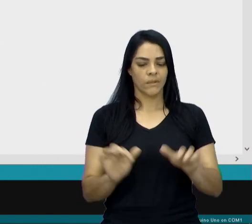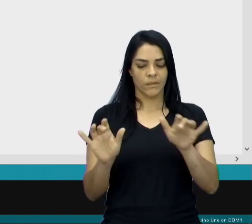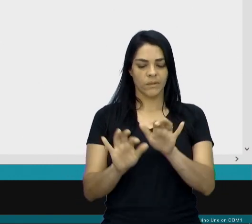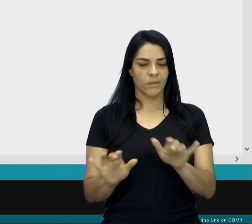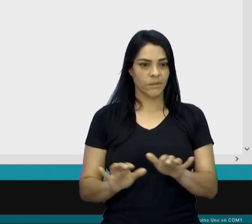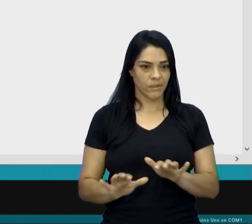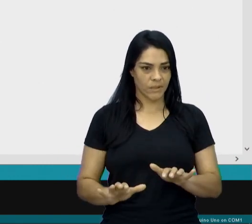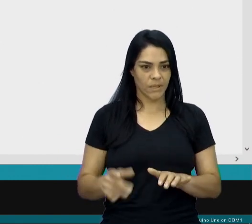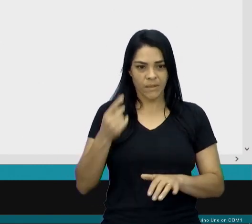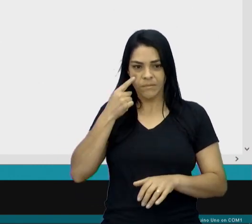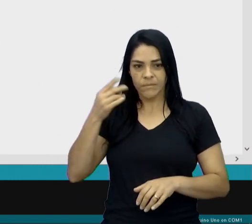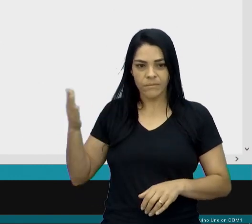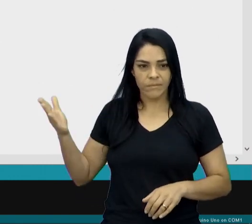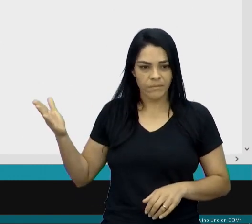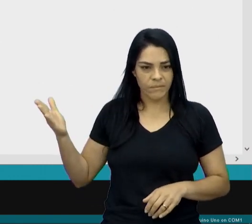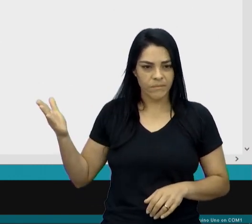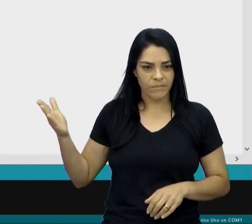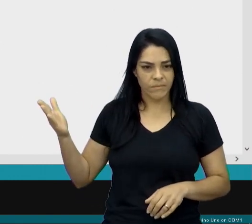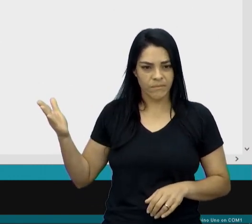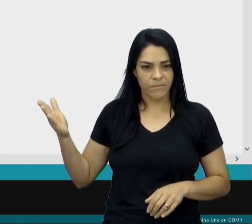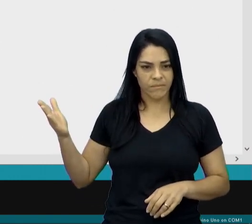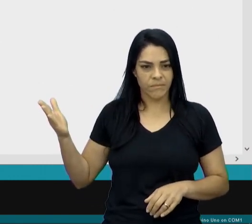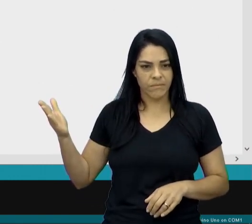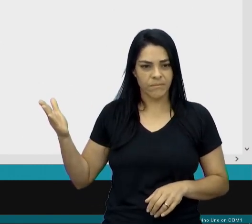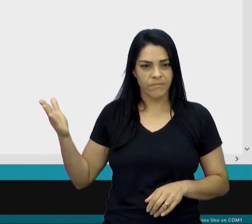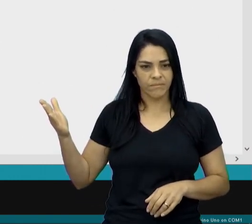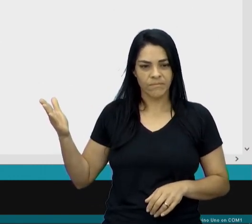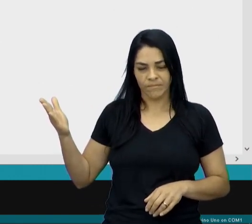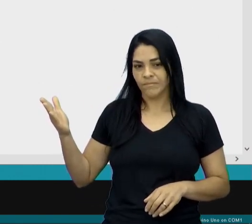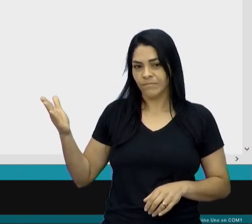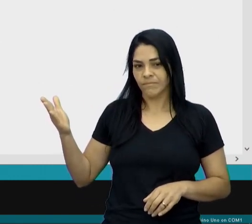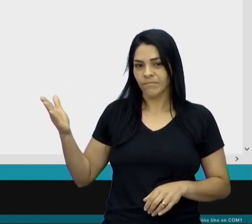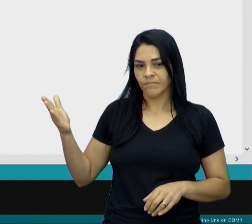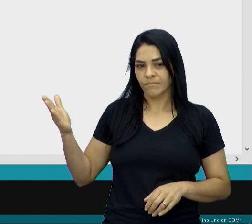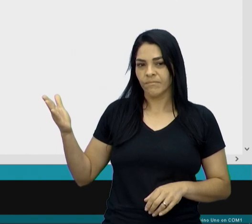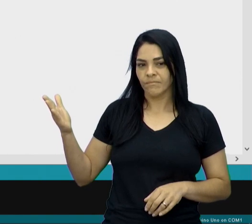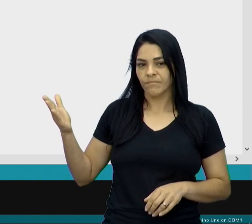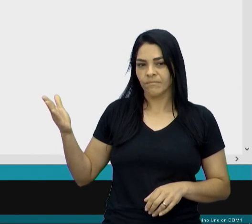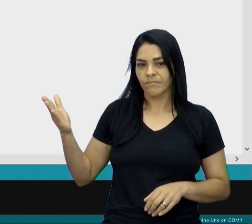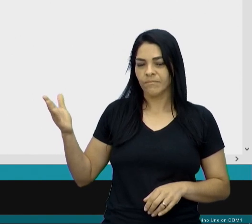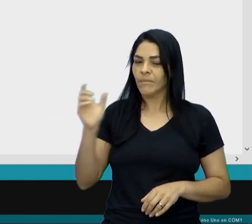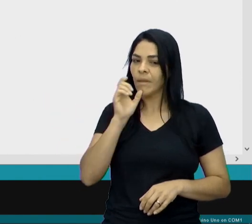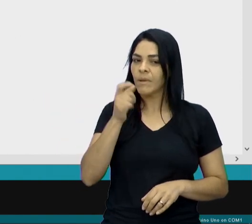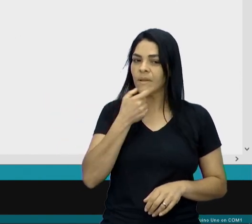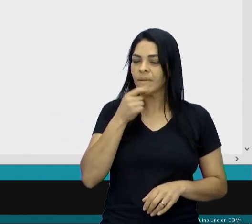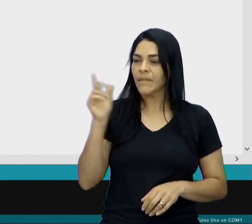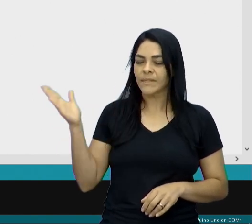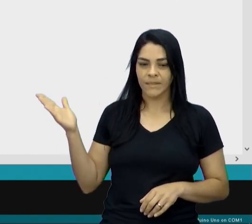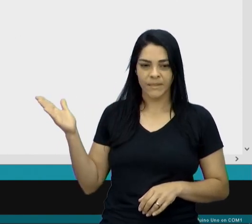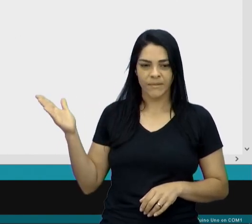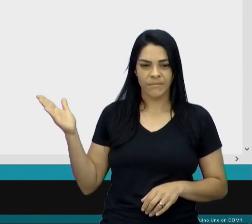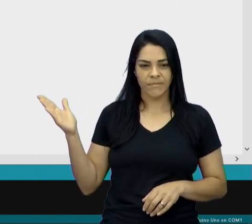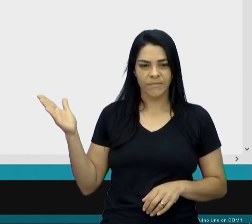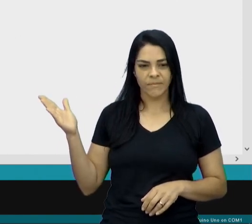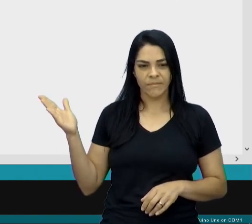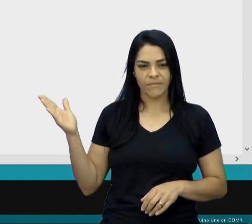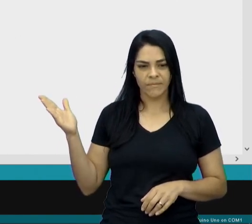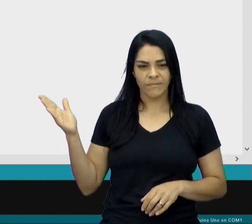write, acender, onde está escrito write aqui, ó, high, quer dizer, onde está escrito high, quer dizer, ele